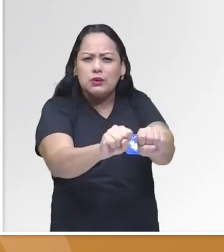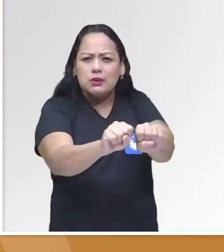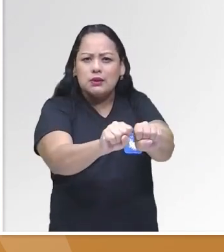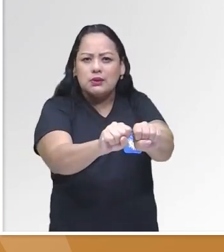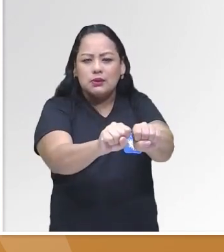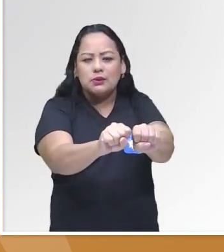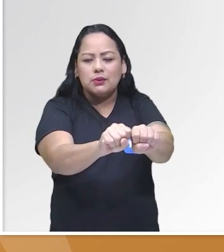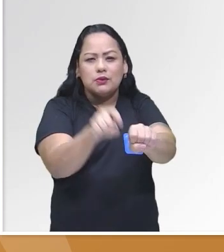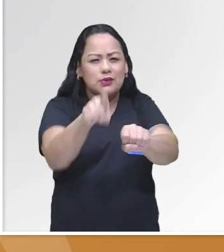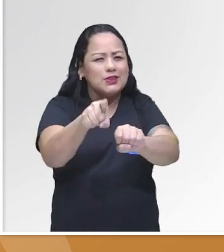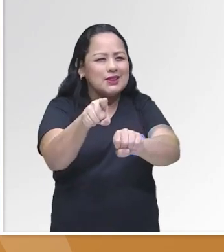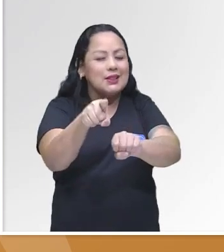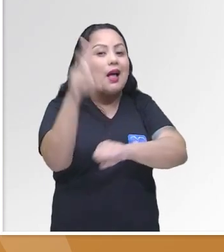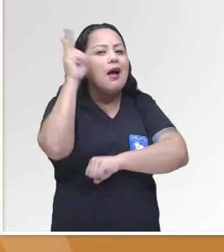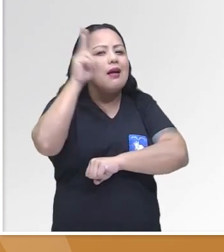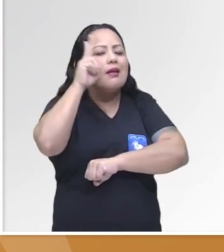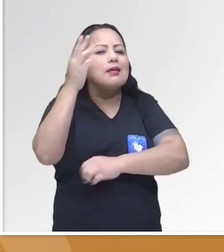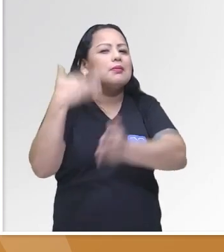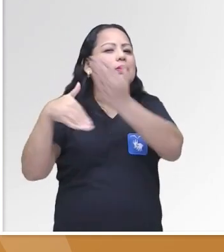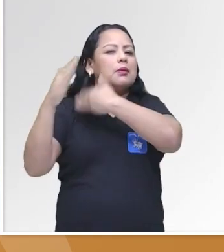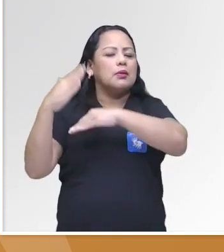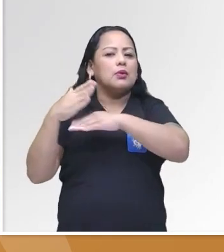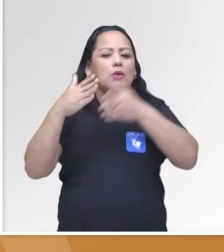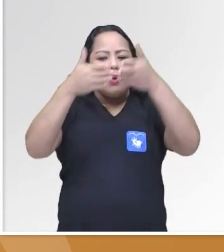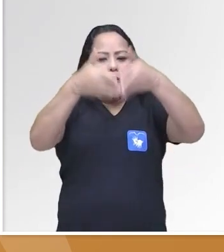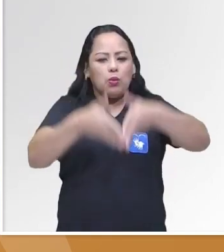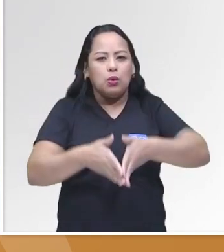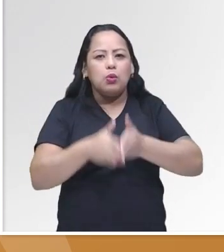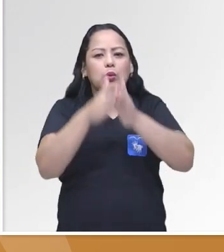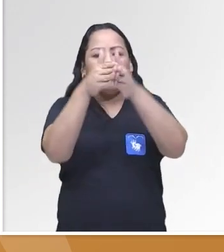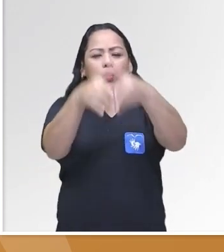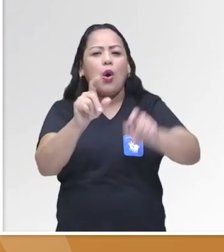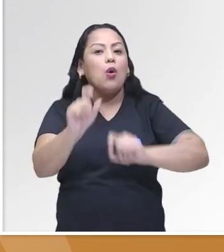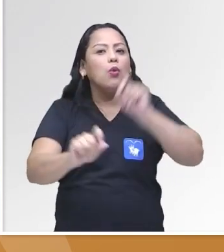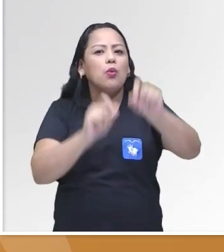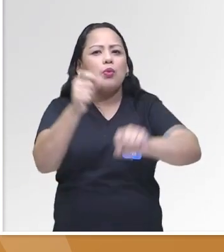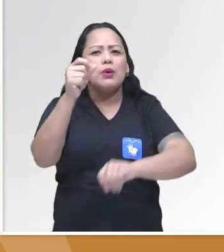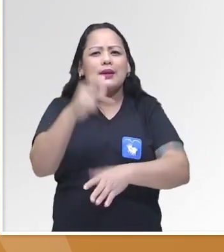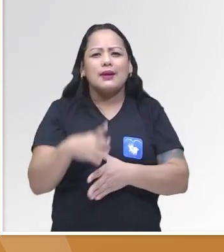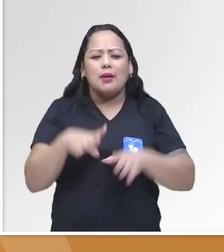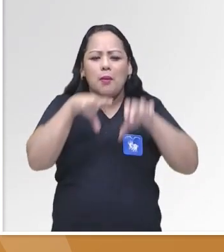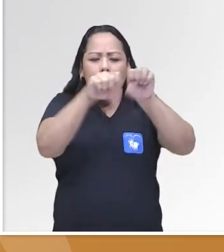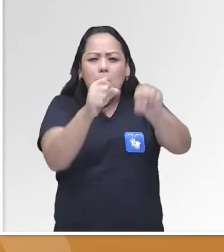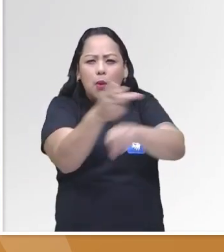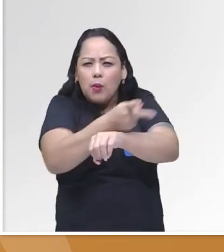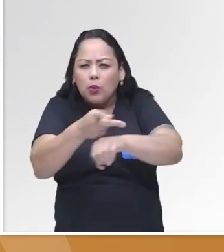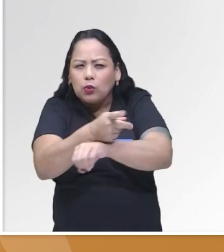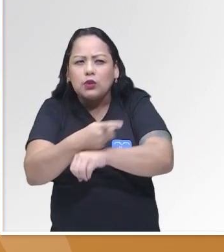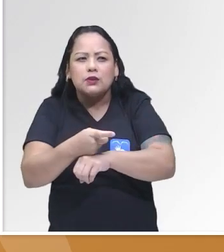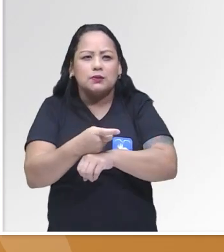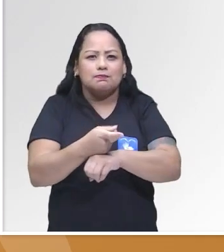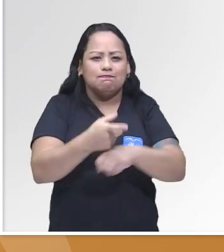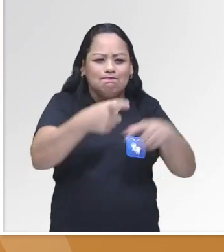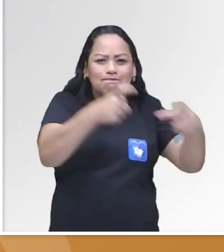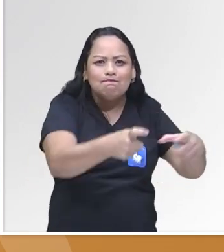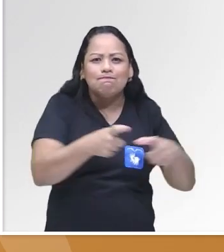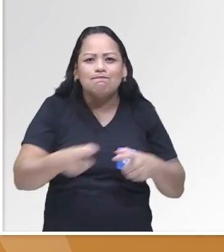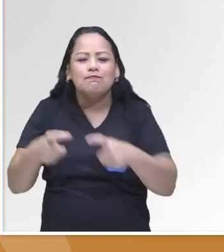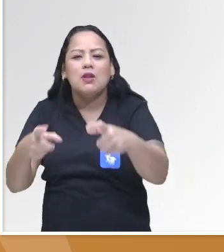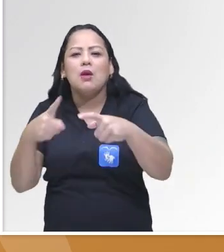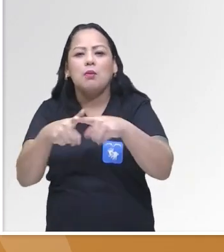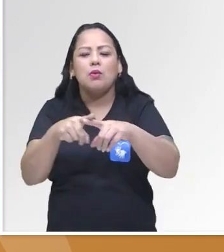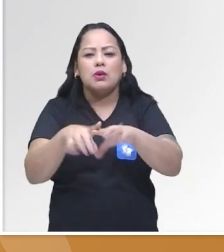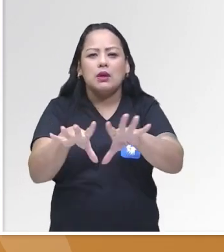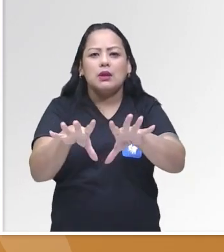colonizador, vocês lembram, na época das grandes navegações, o que ele estava procurando? Terra, para